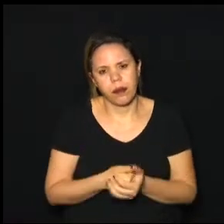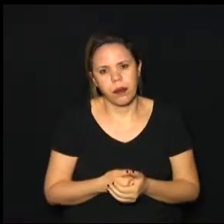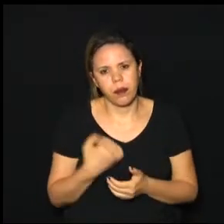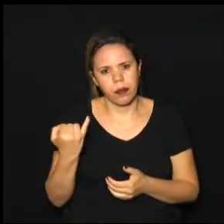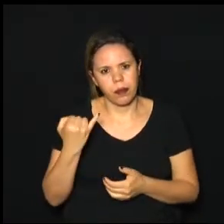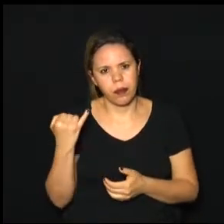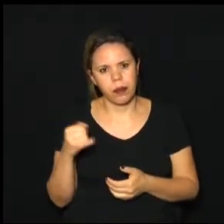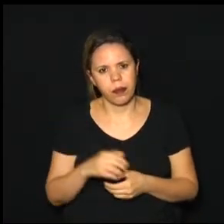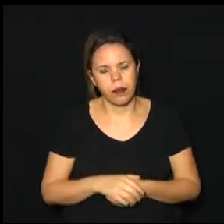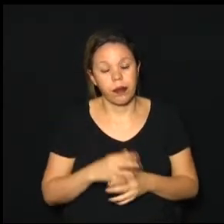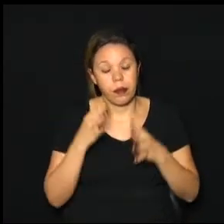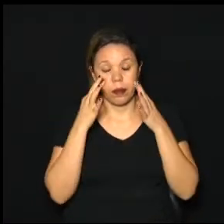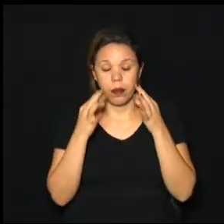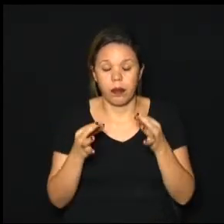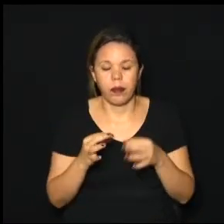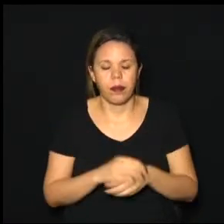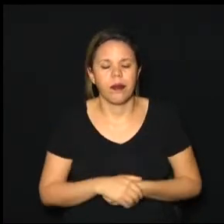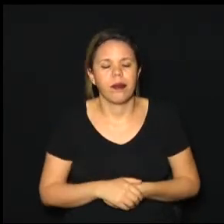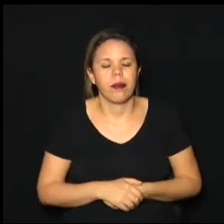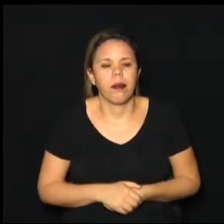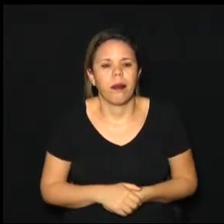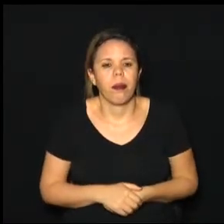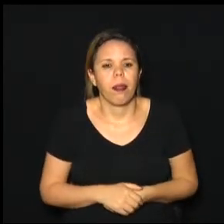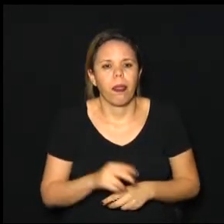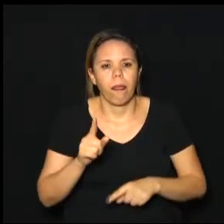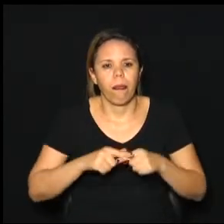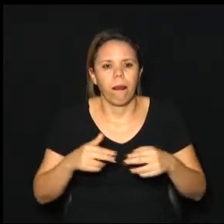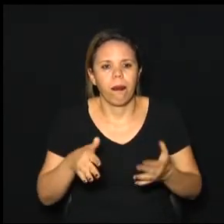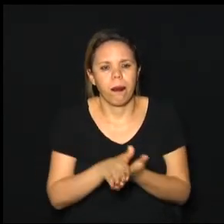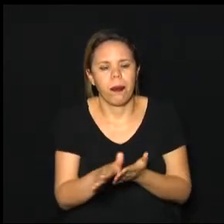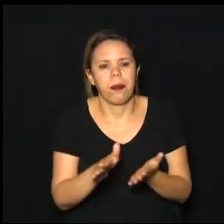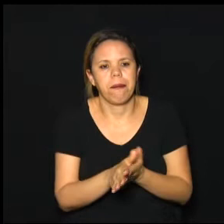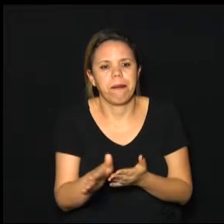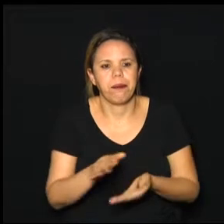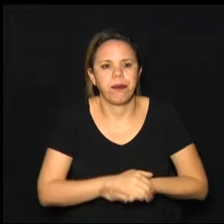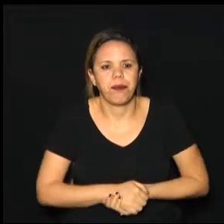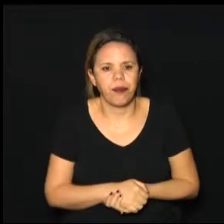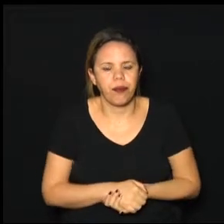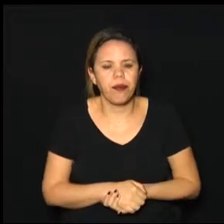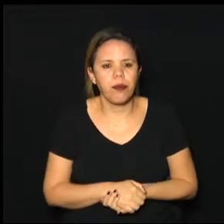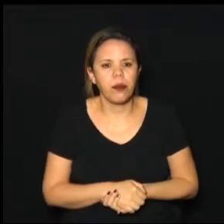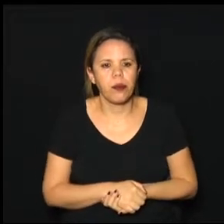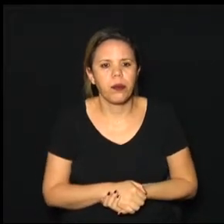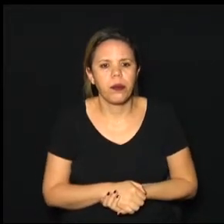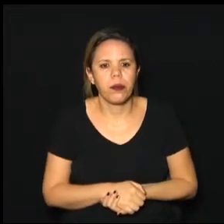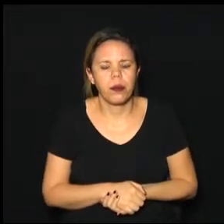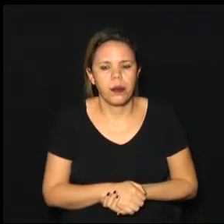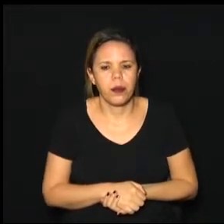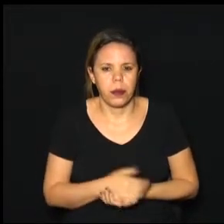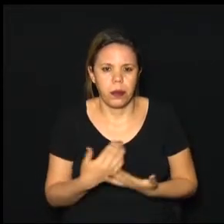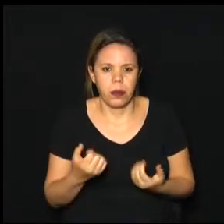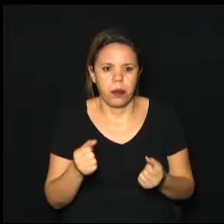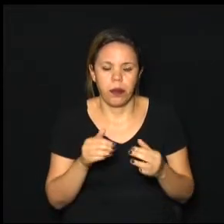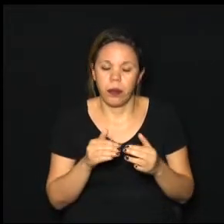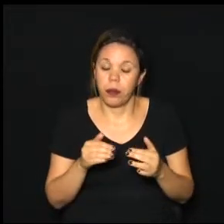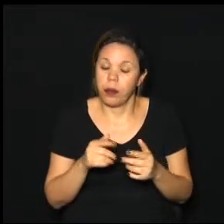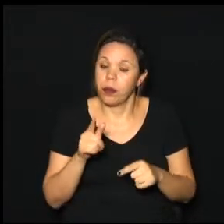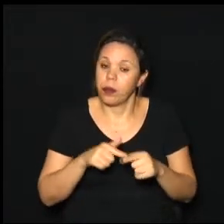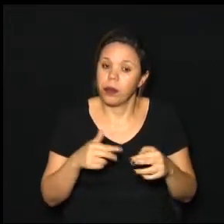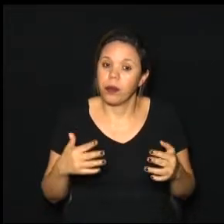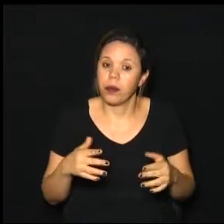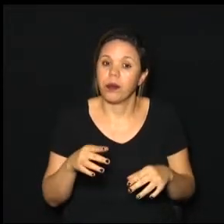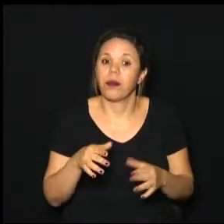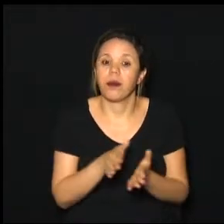muito importante a atenção nos materiais gráficos. Vamos concordar que os materiais